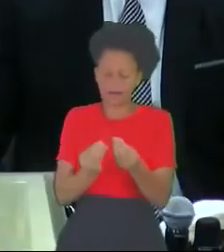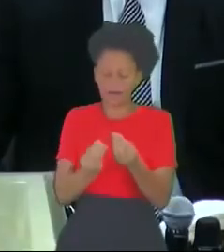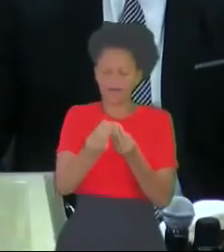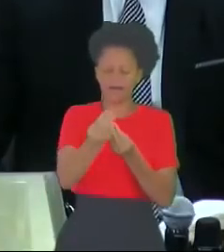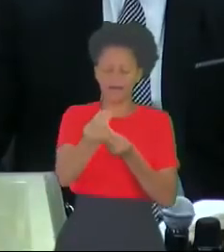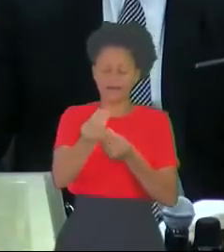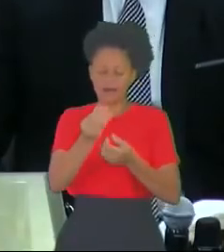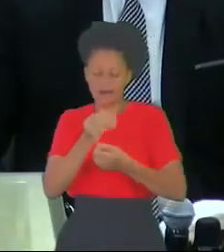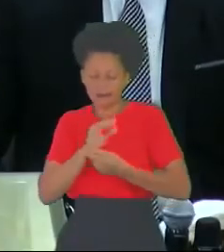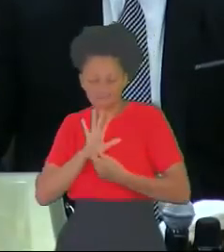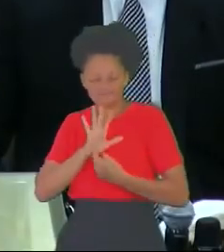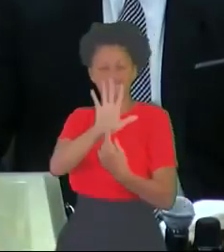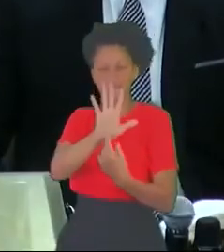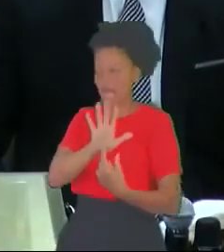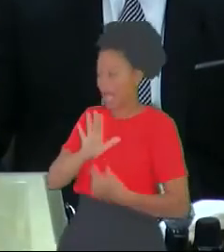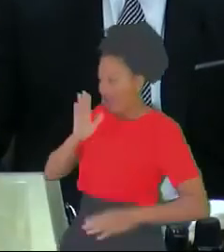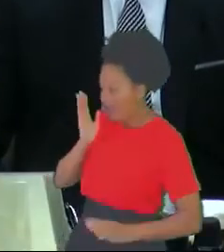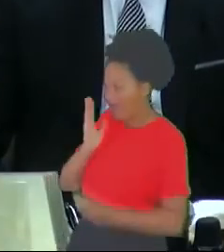o